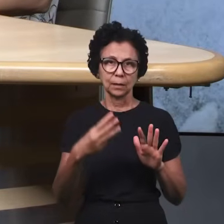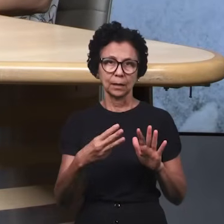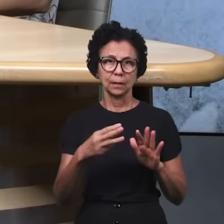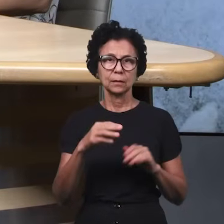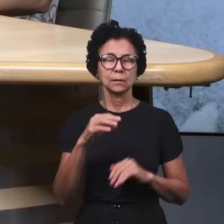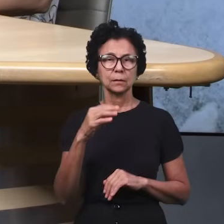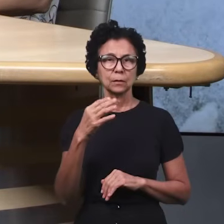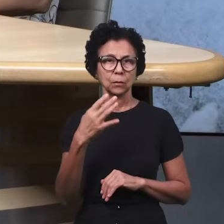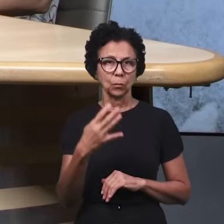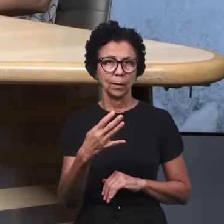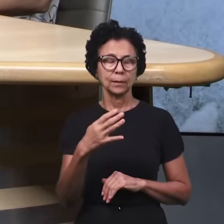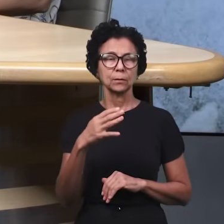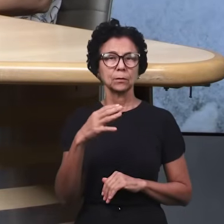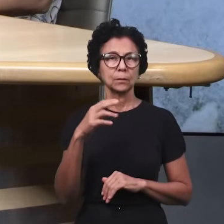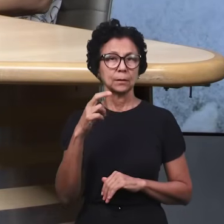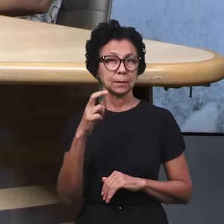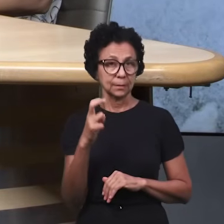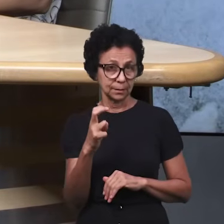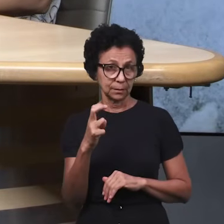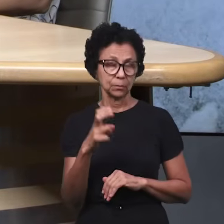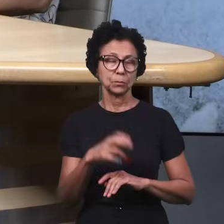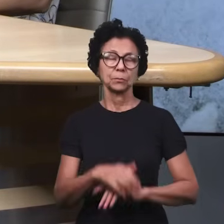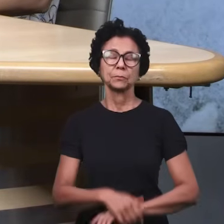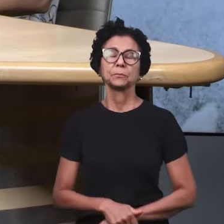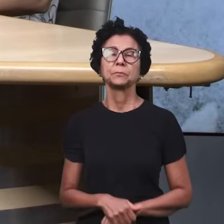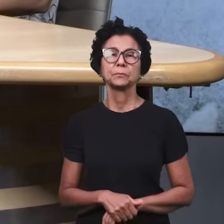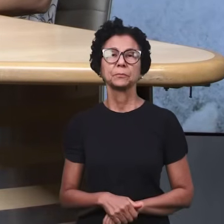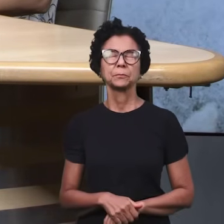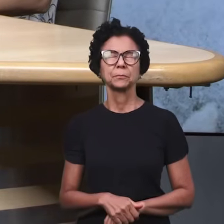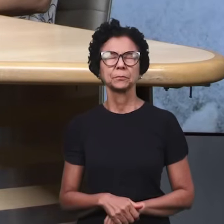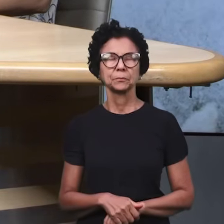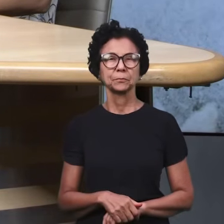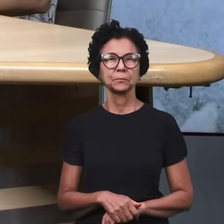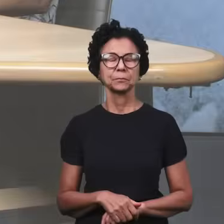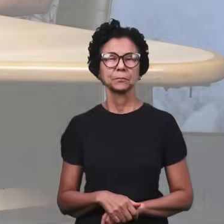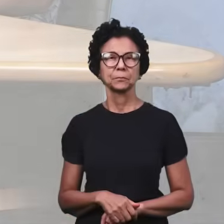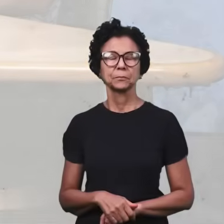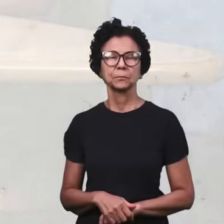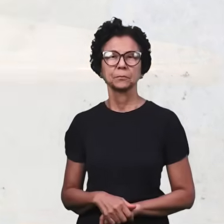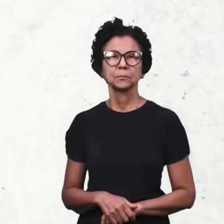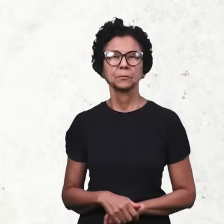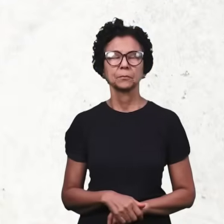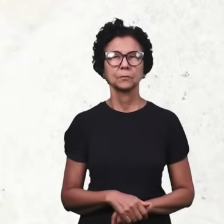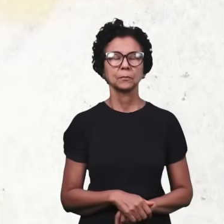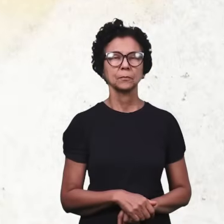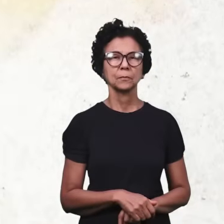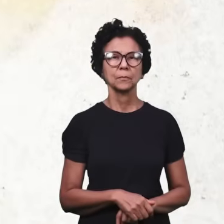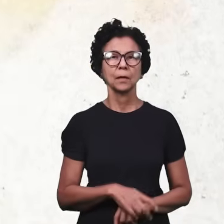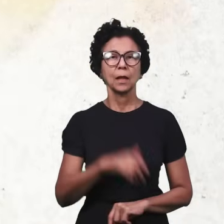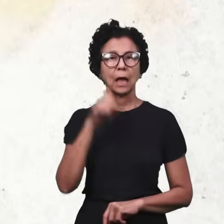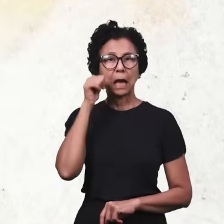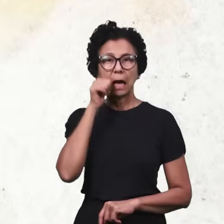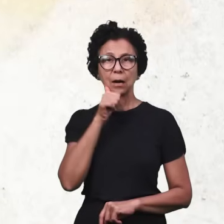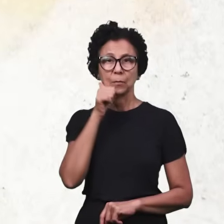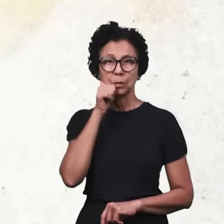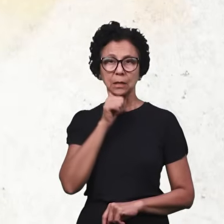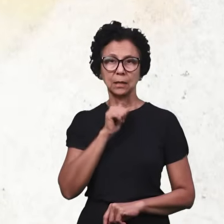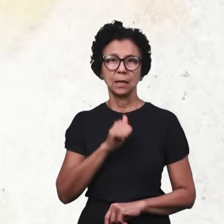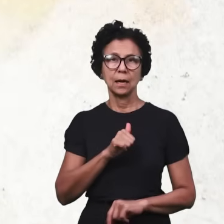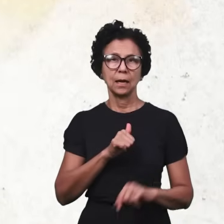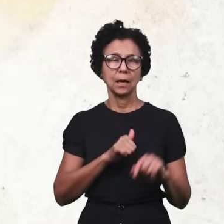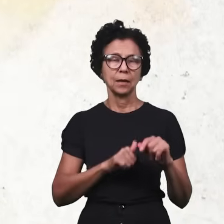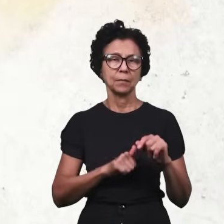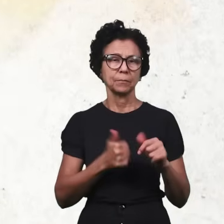versículos 3, 4 e 5. Vamos iniciar primeiro no versículo 3, que diz: o enfeite delas